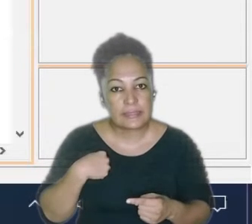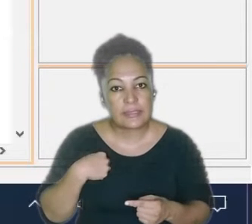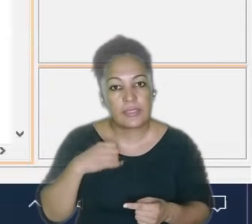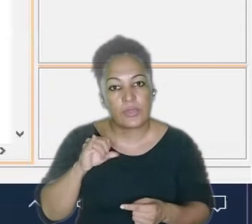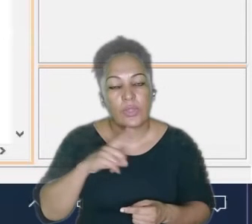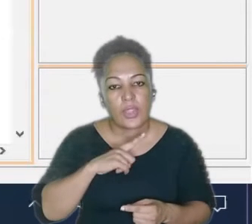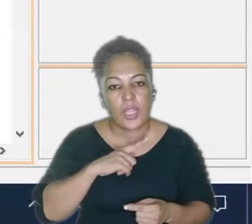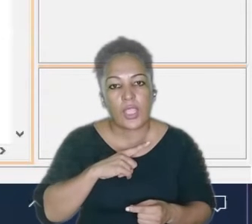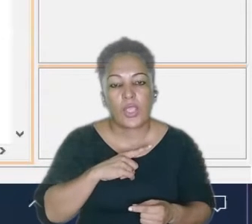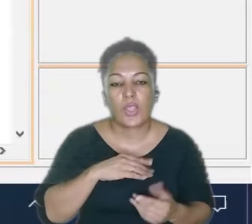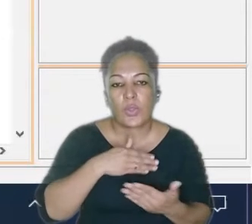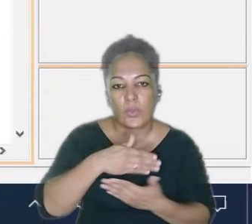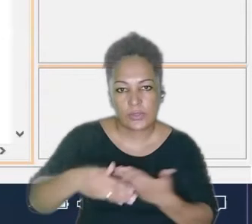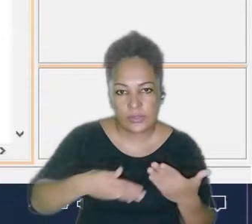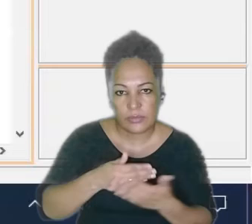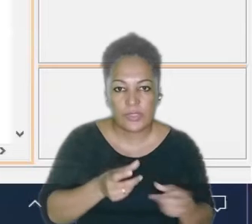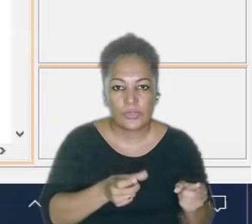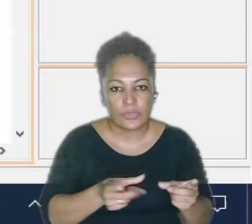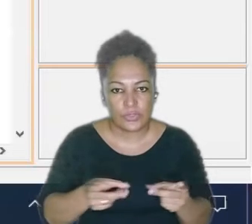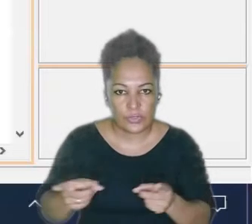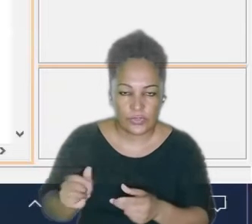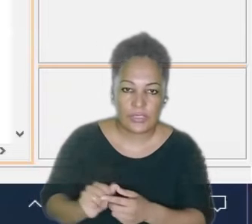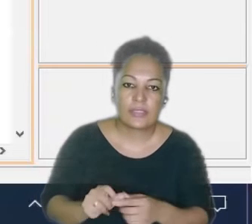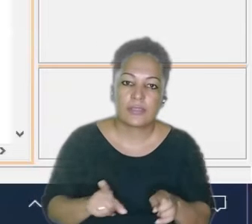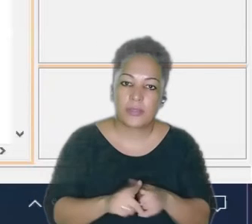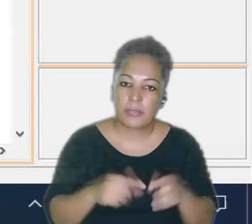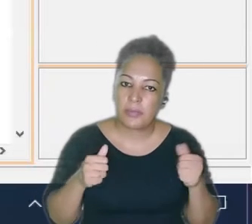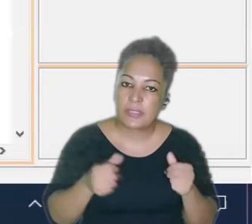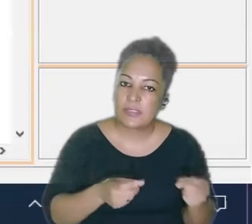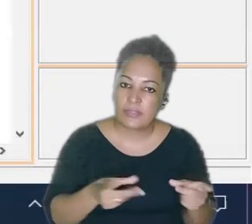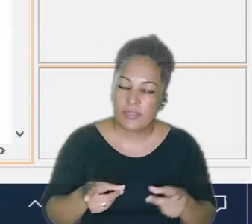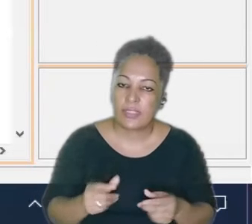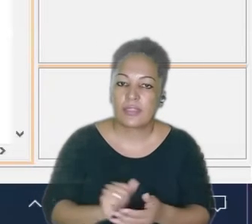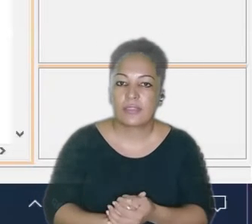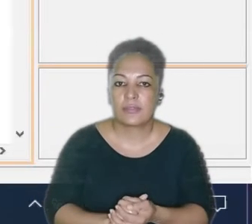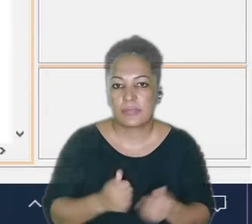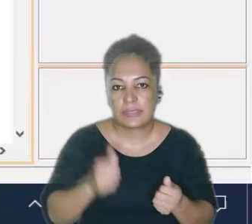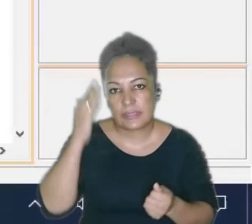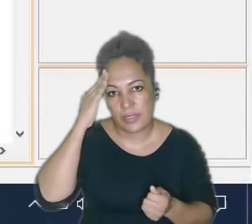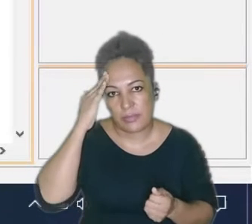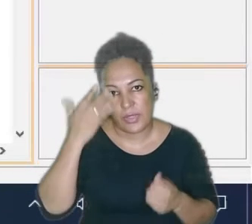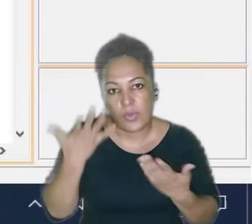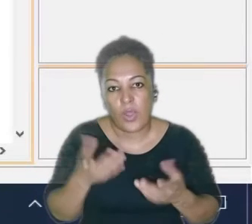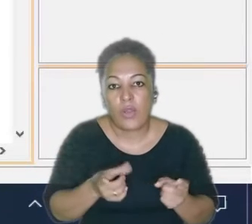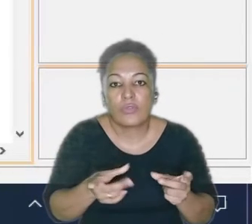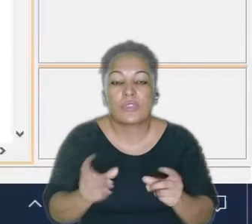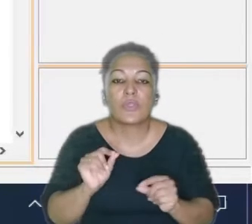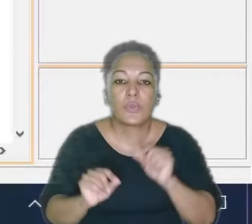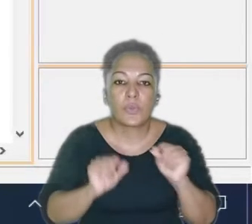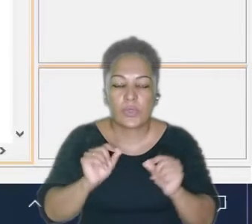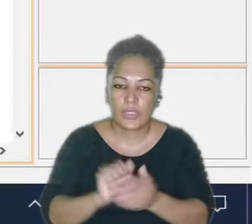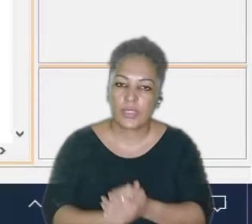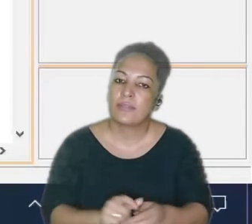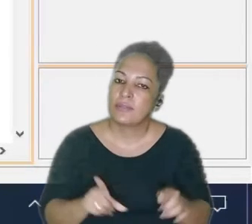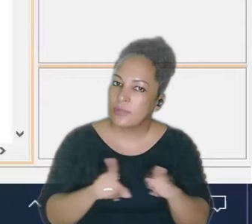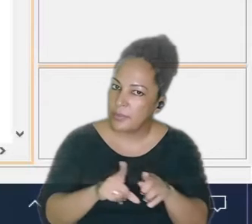eu possuo um relacionamento de venda com passagem e a venda precisa saber a passagem que está sendo